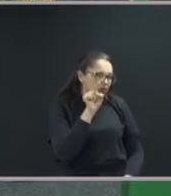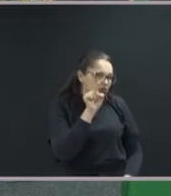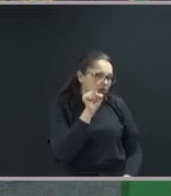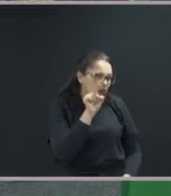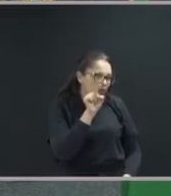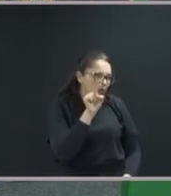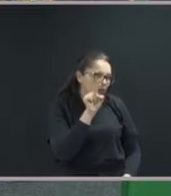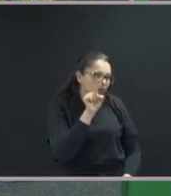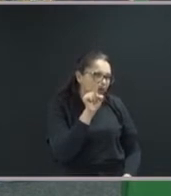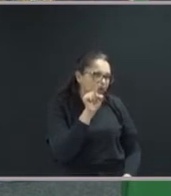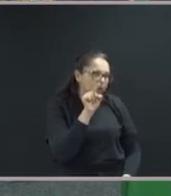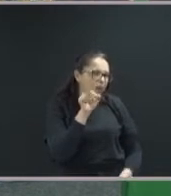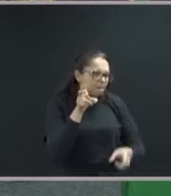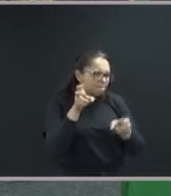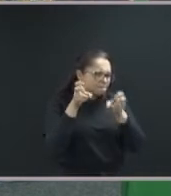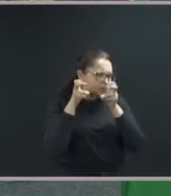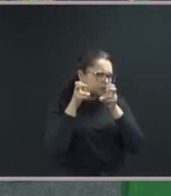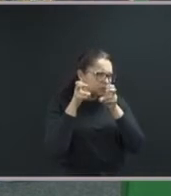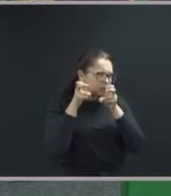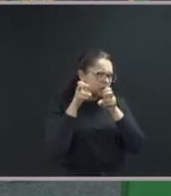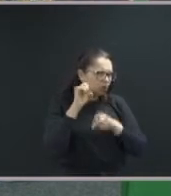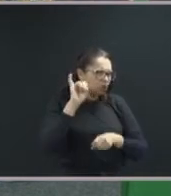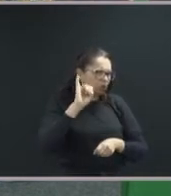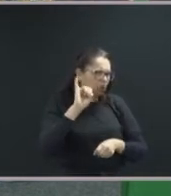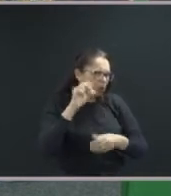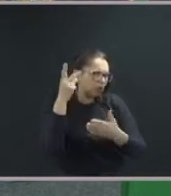correção, você é conivente.